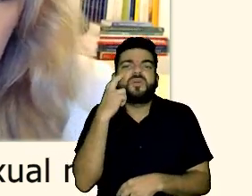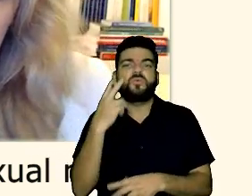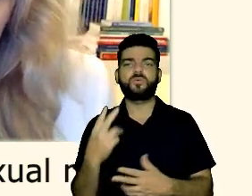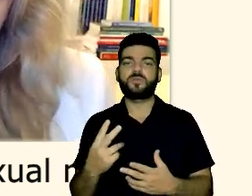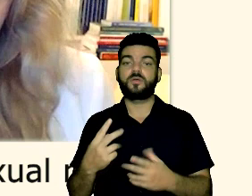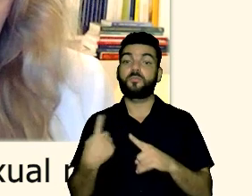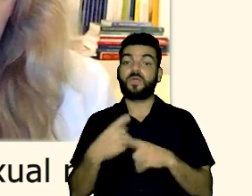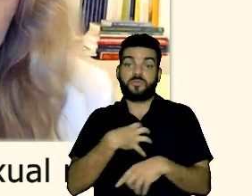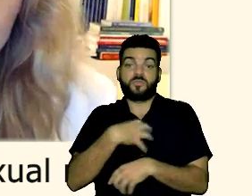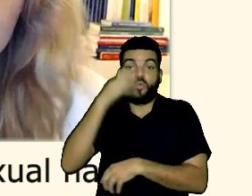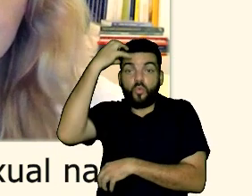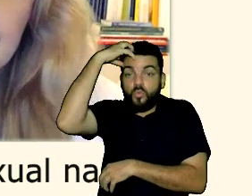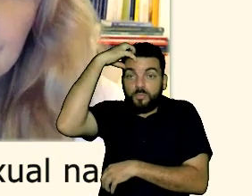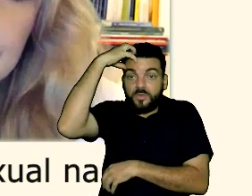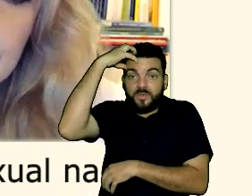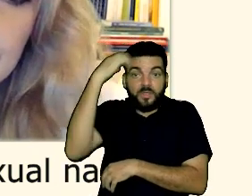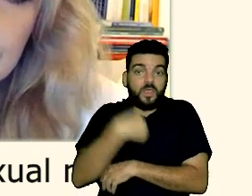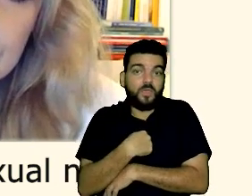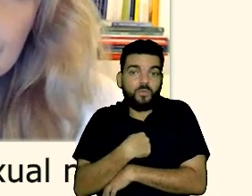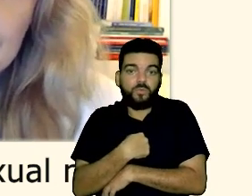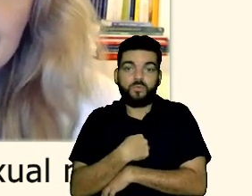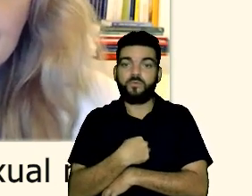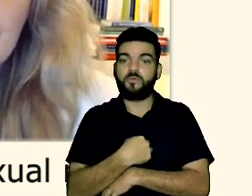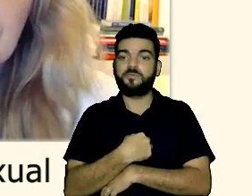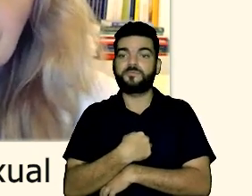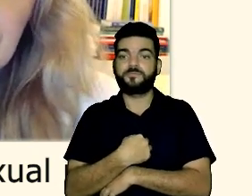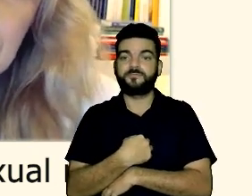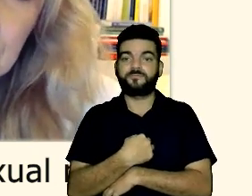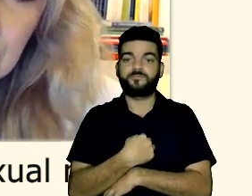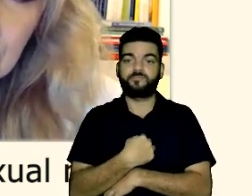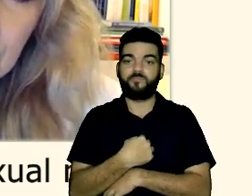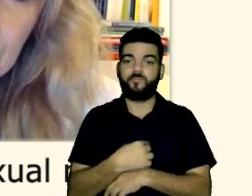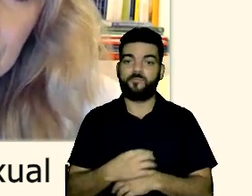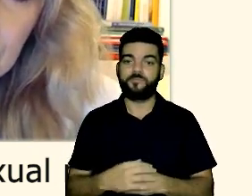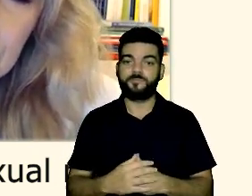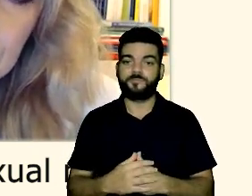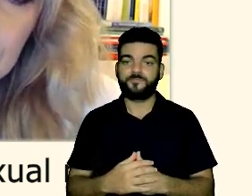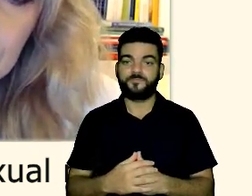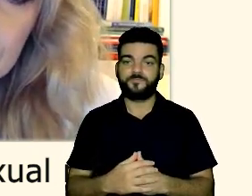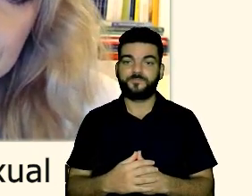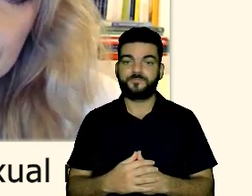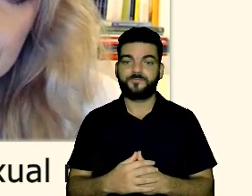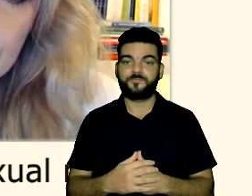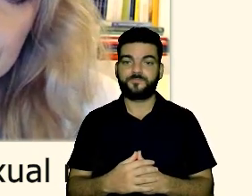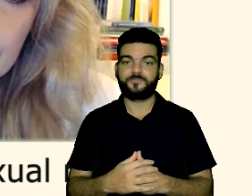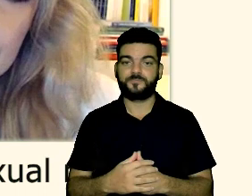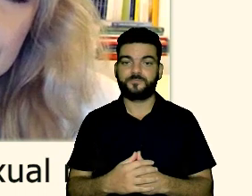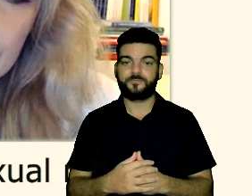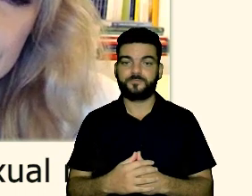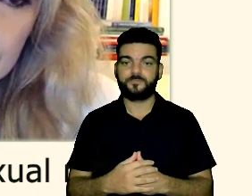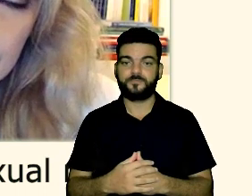Por que que eu tenho vergonha? Por que que essa culpa acaba vindo para mim, né?